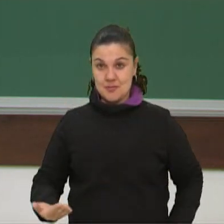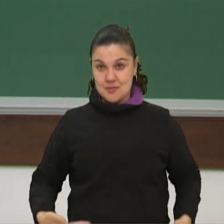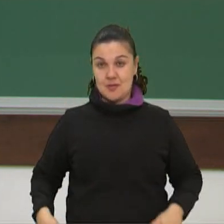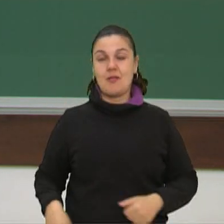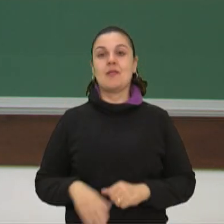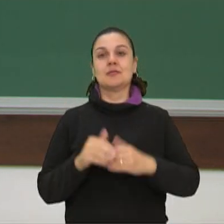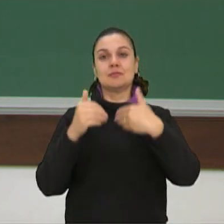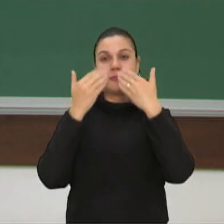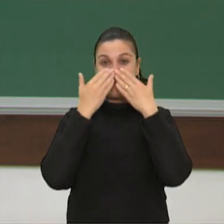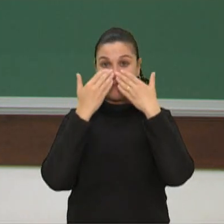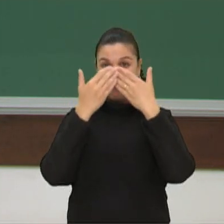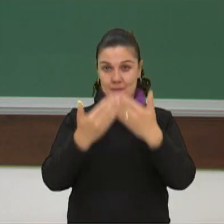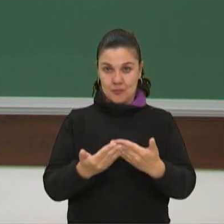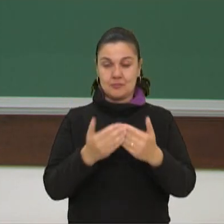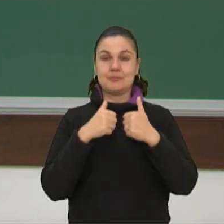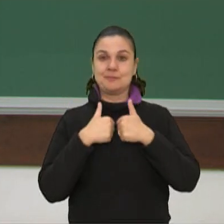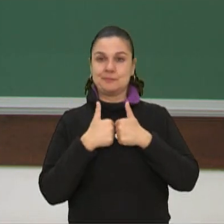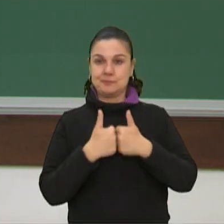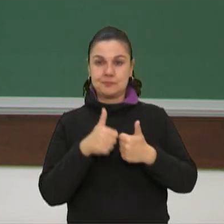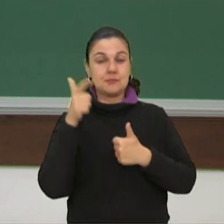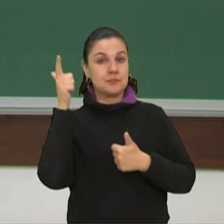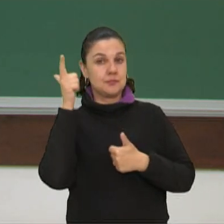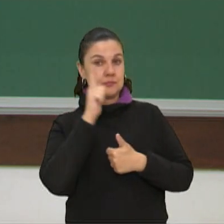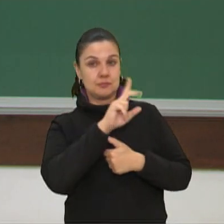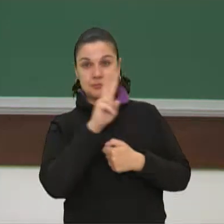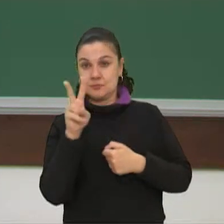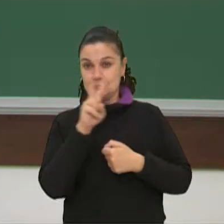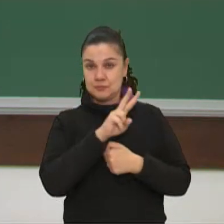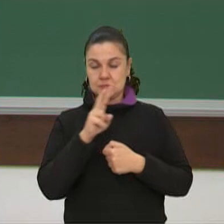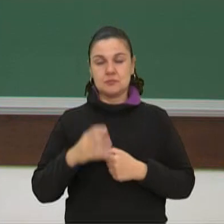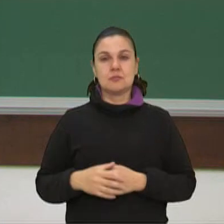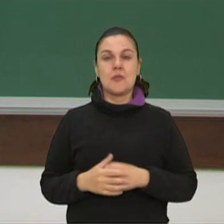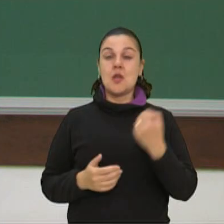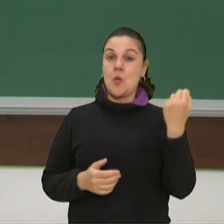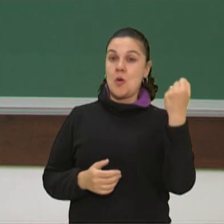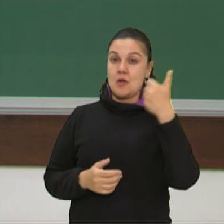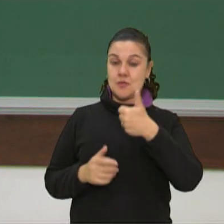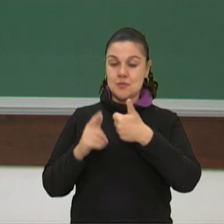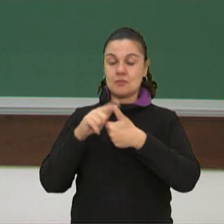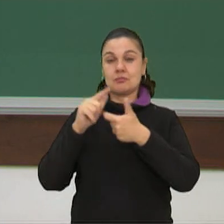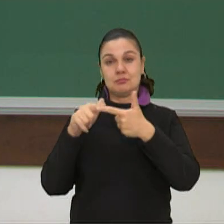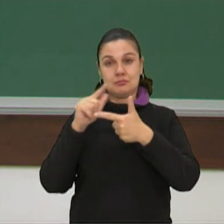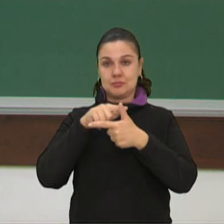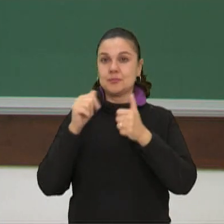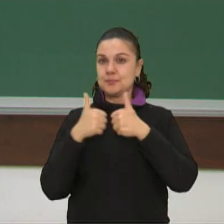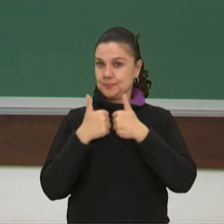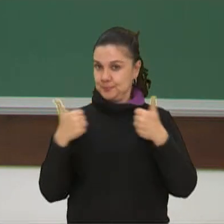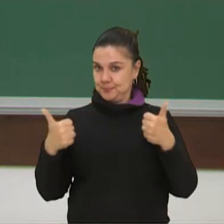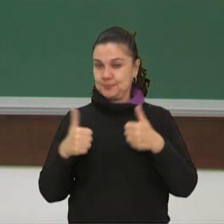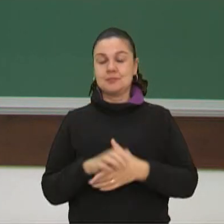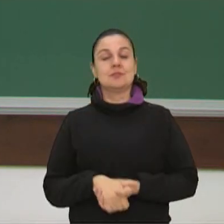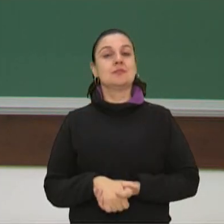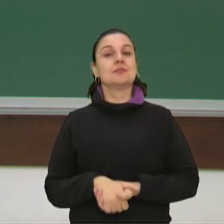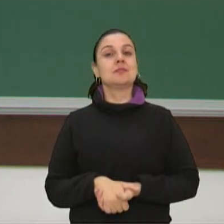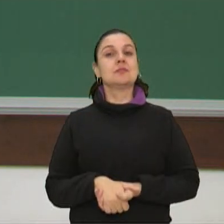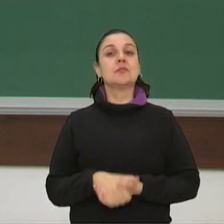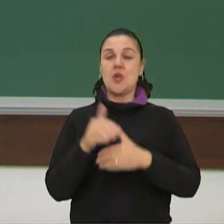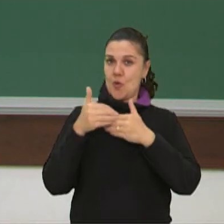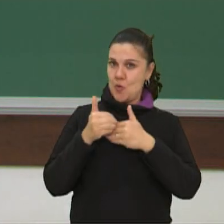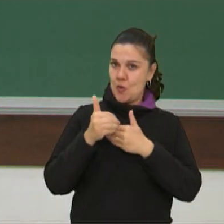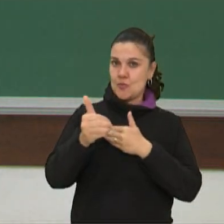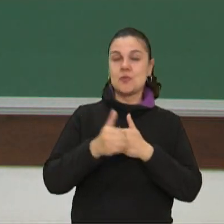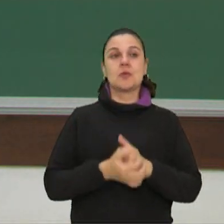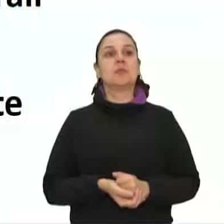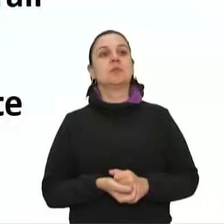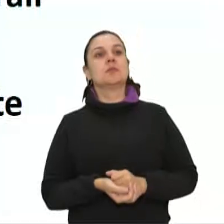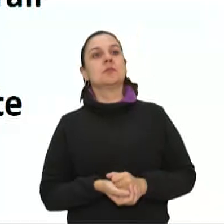esquartejado em praça pública. Conseguiu as 2 revoltas, Guerra dos Emboabas, Revolta de Vila Rica. Legal?